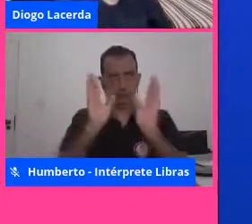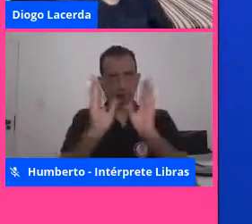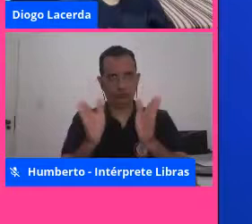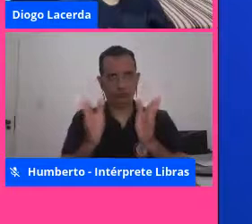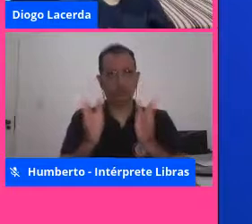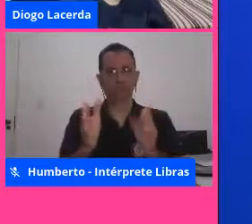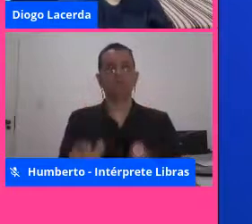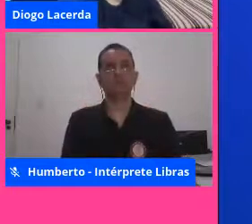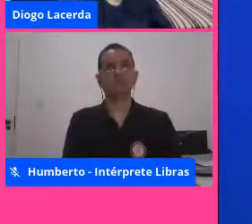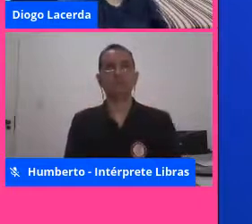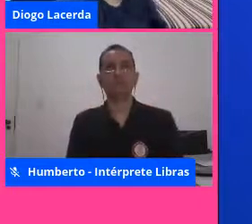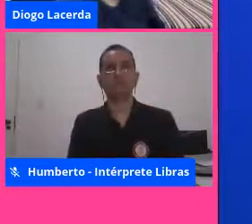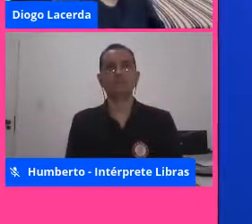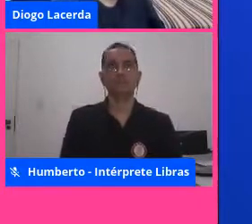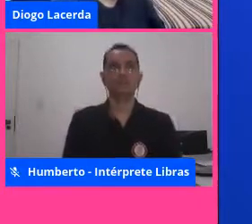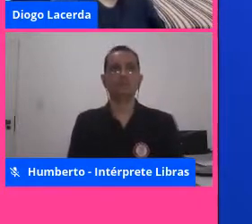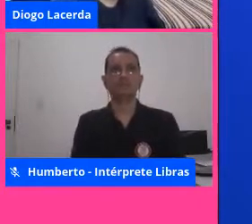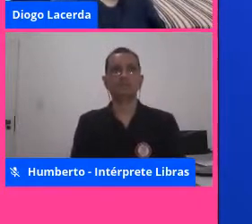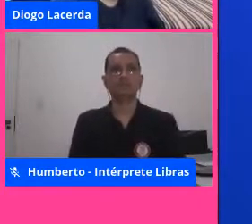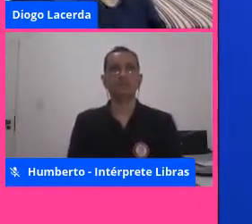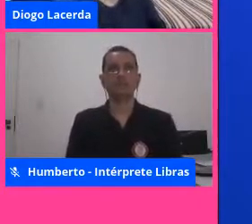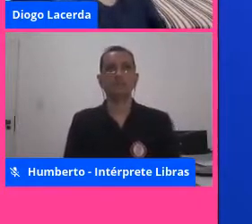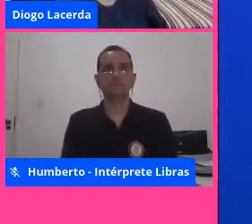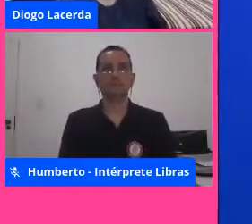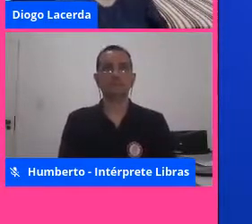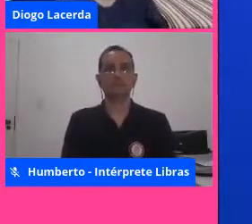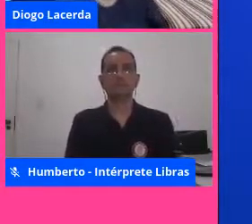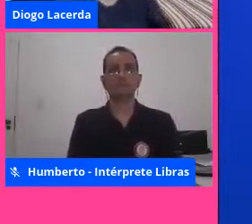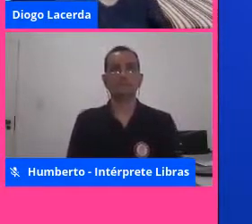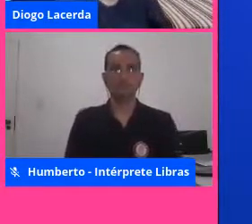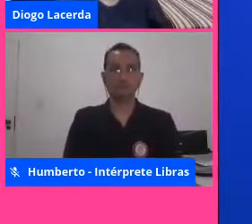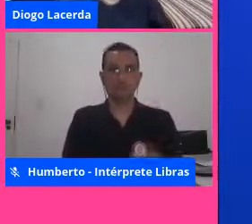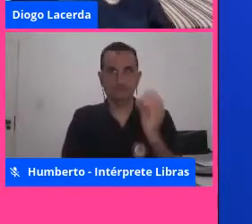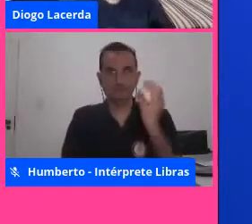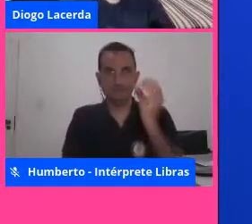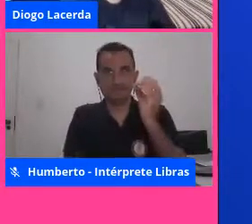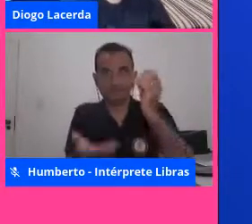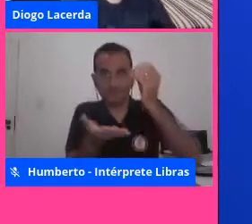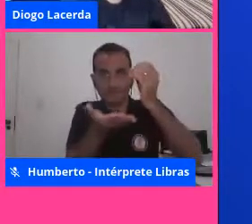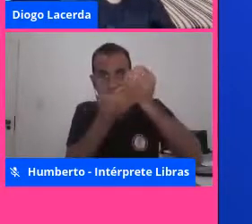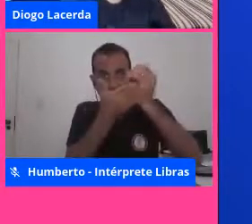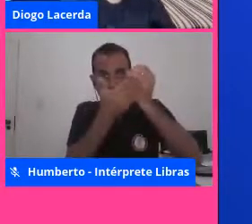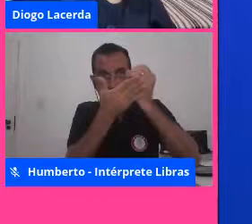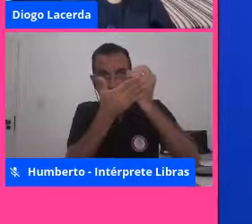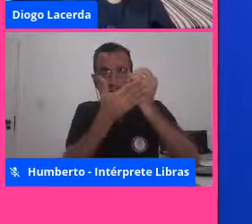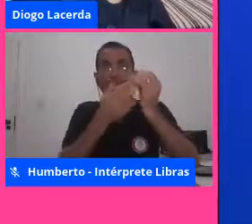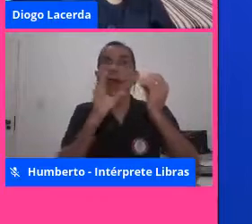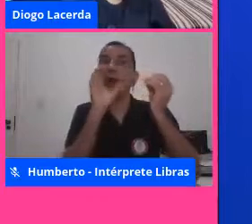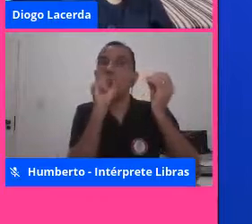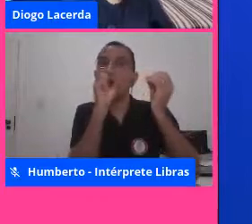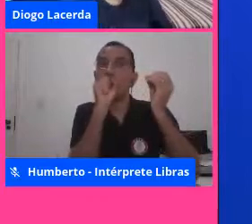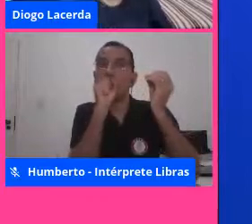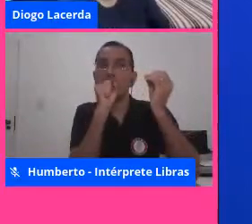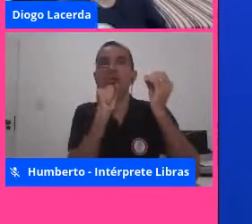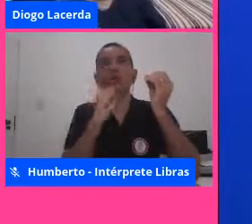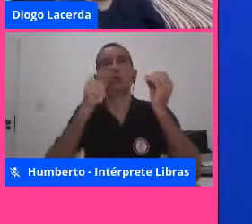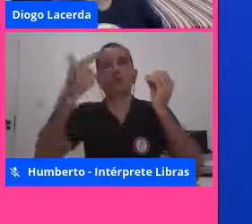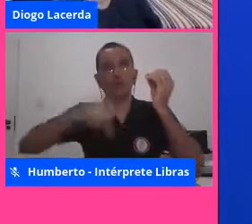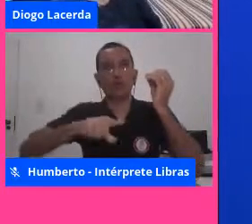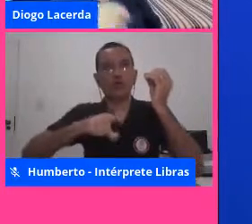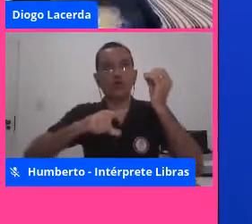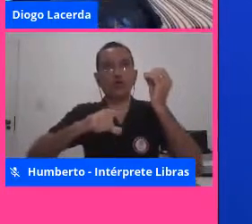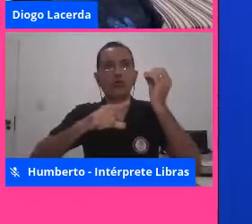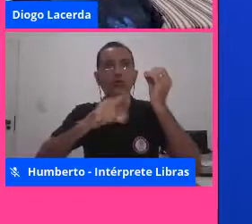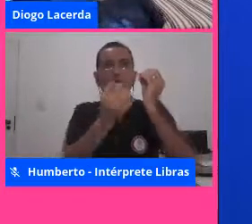Girei a peça e eu vou clicar nesse fundo laranja e vou clicar novamente em arrastar. E vou